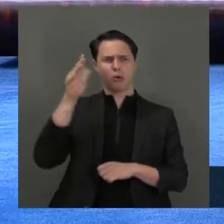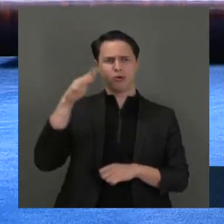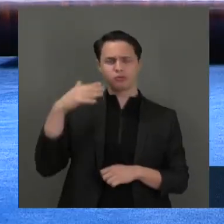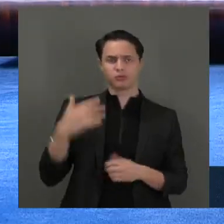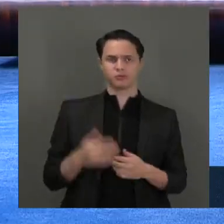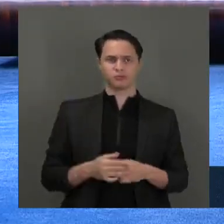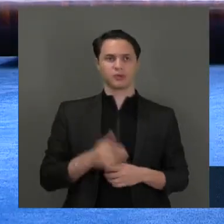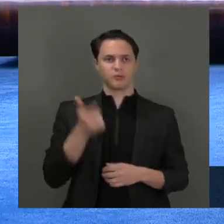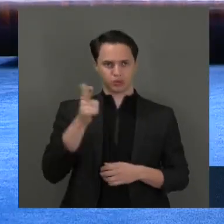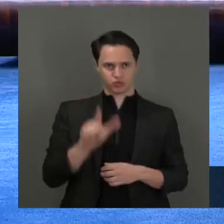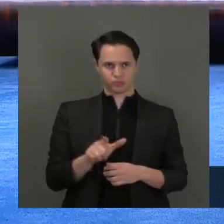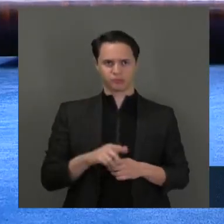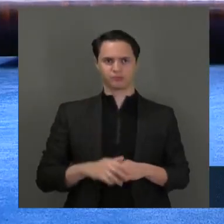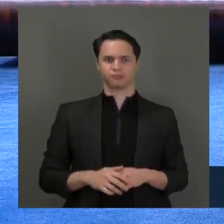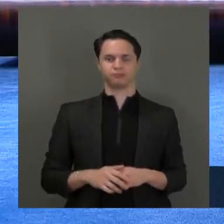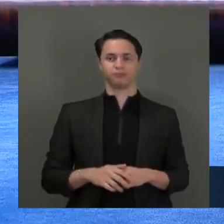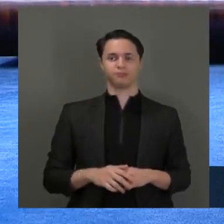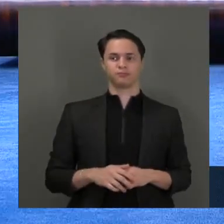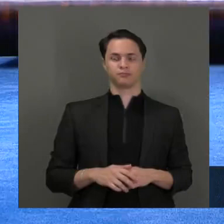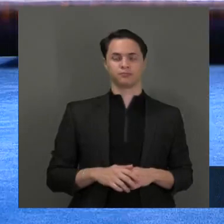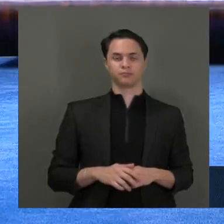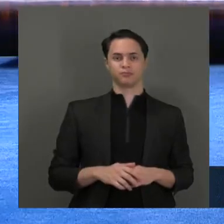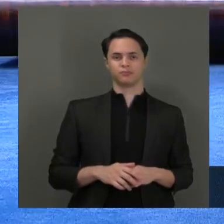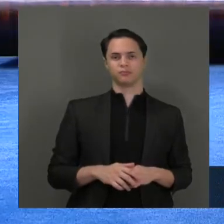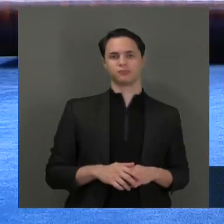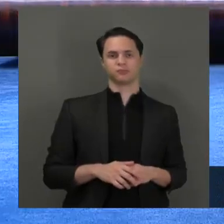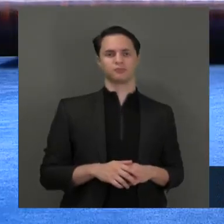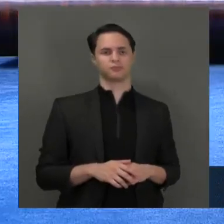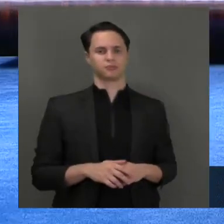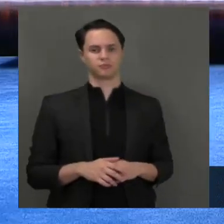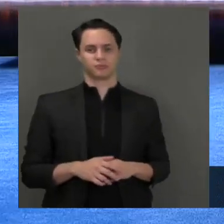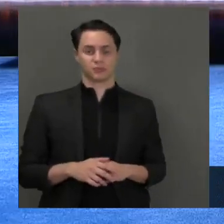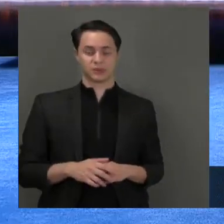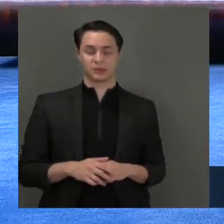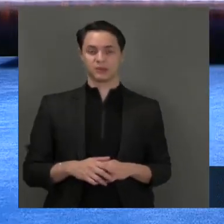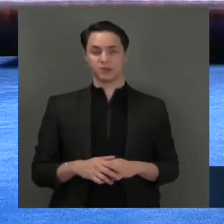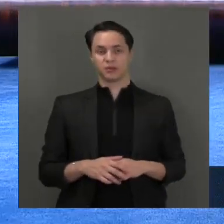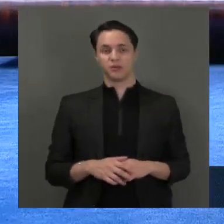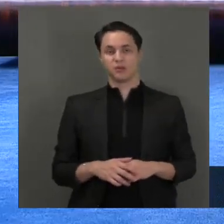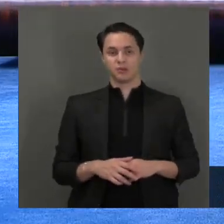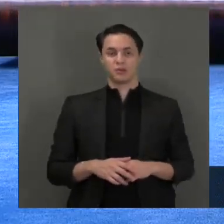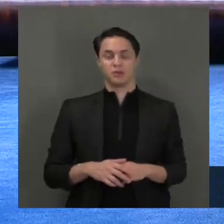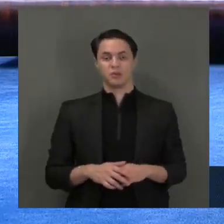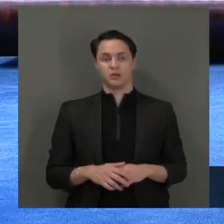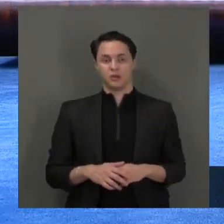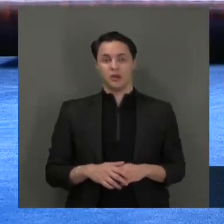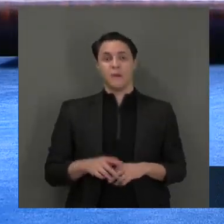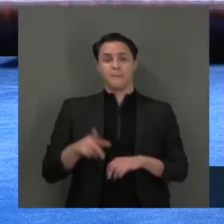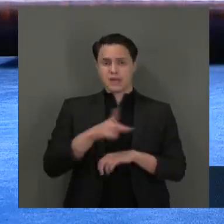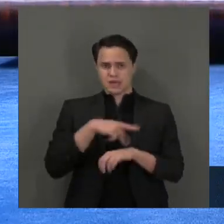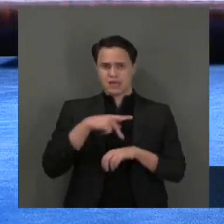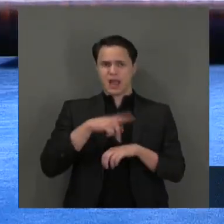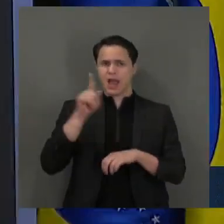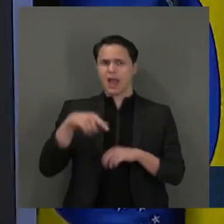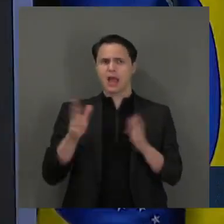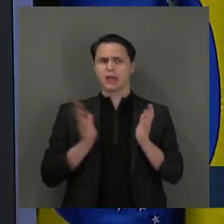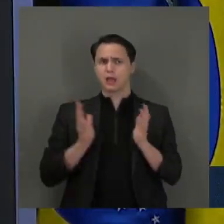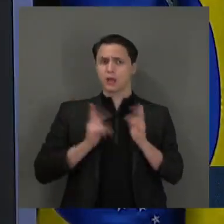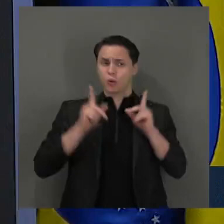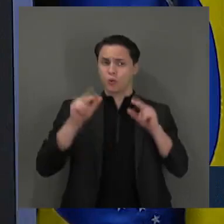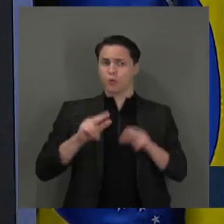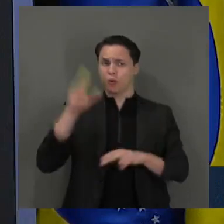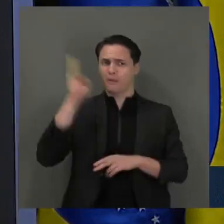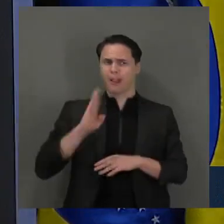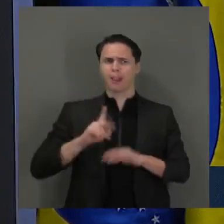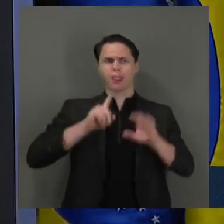vou repetir, abre aspas, um país que tem a riqueza agrícola do Brasil não pode ser